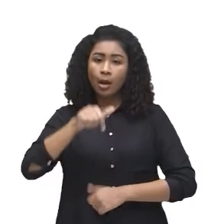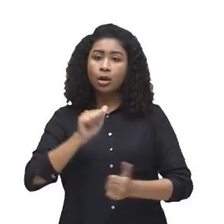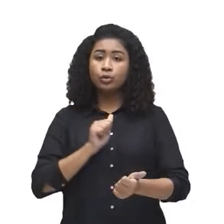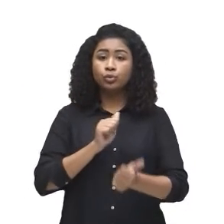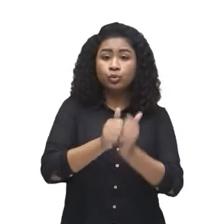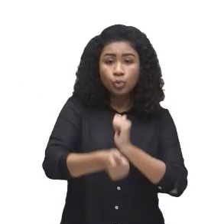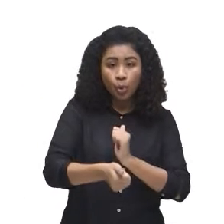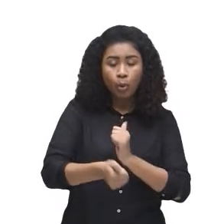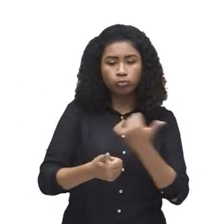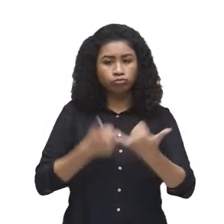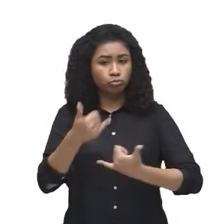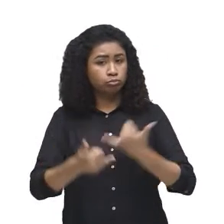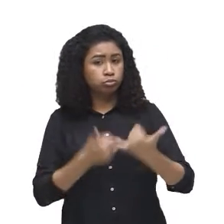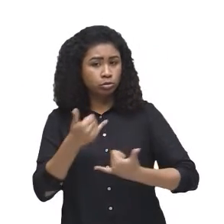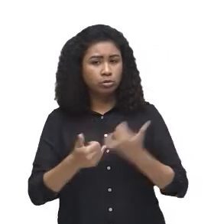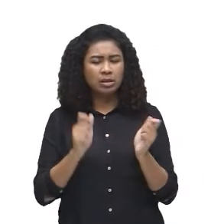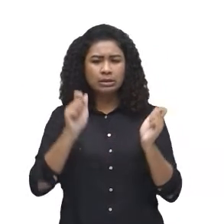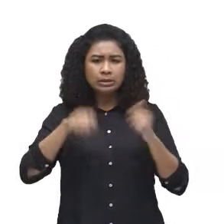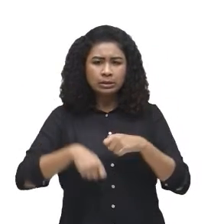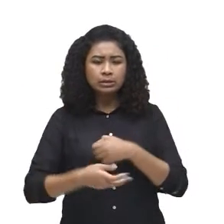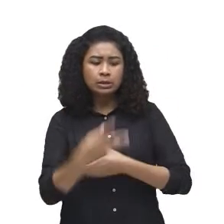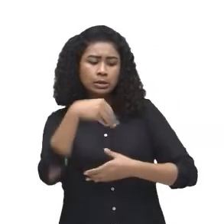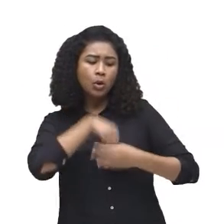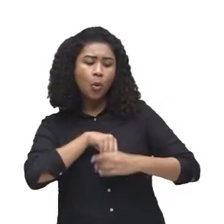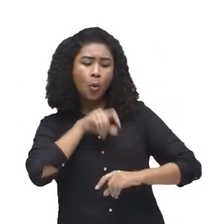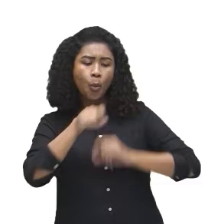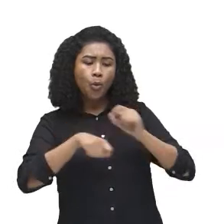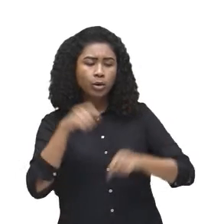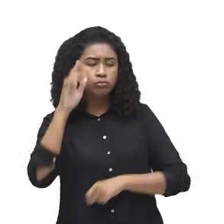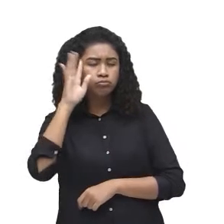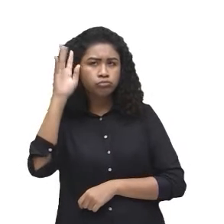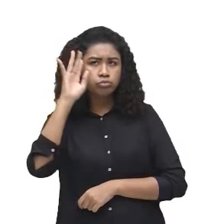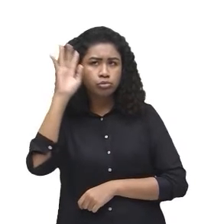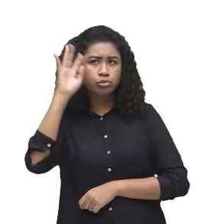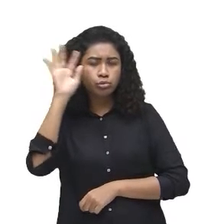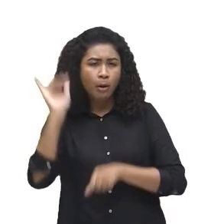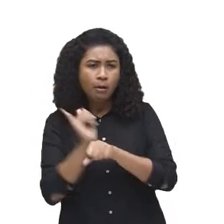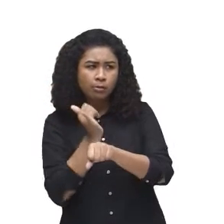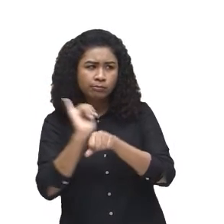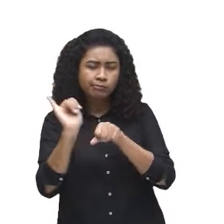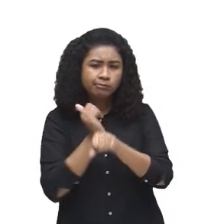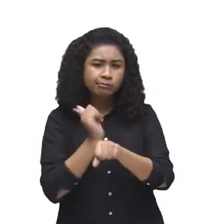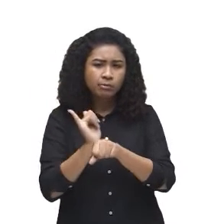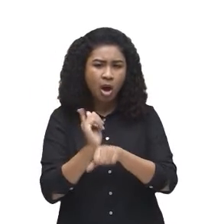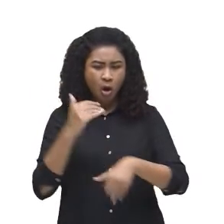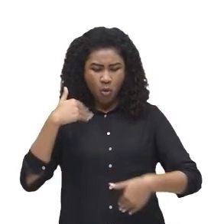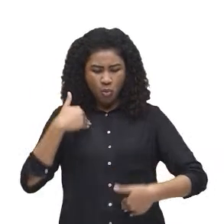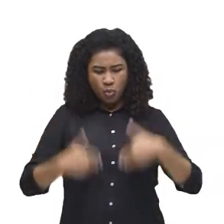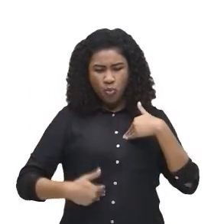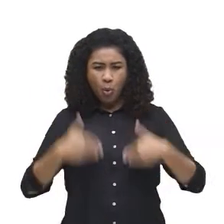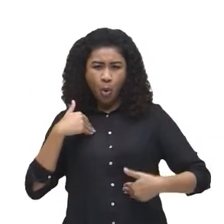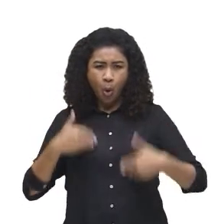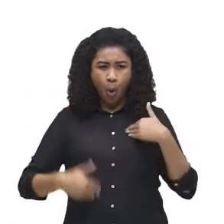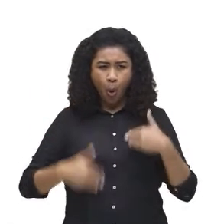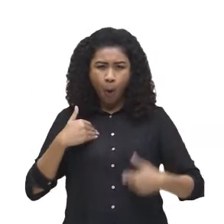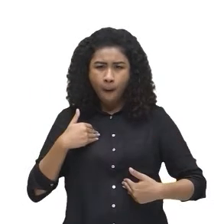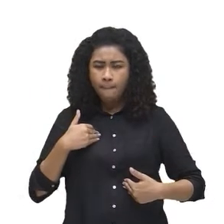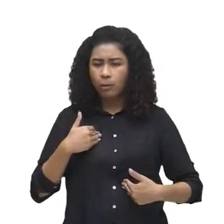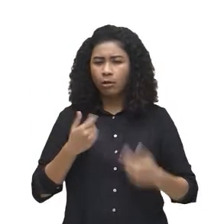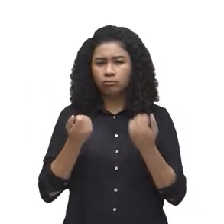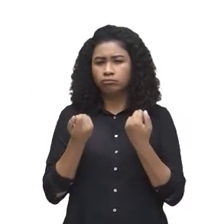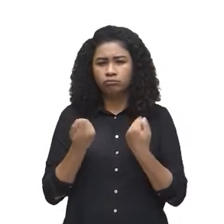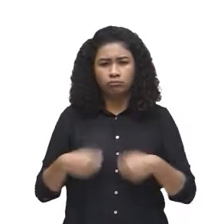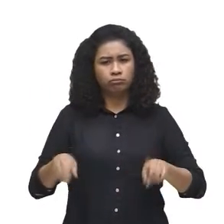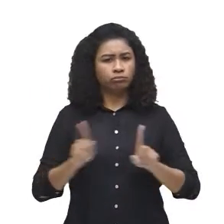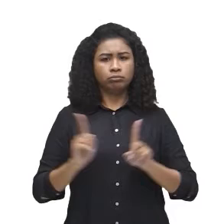ser trabalhado, estratégias de luta, Não é uma luta corporal como a gente está convencionalmente